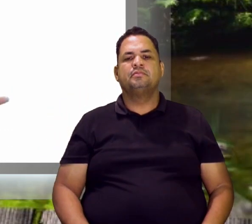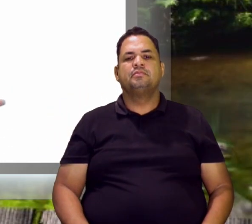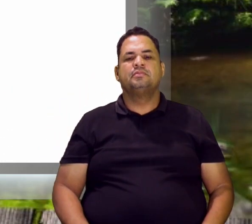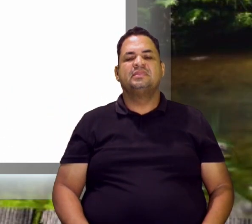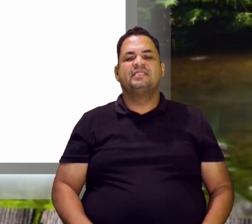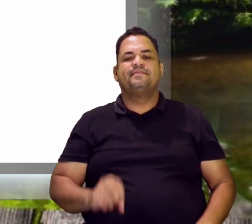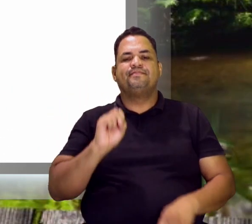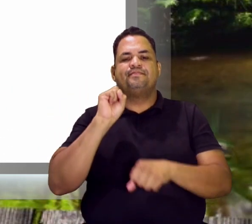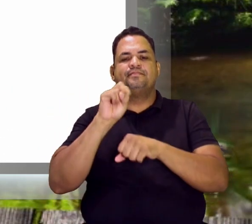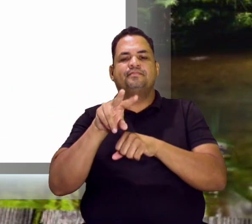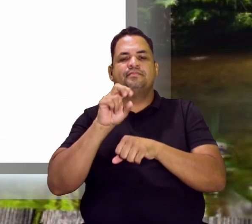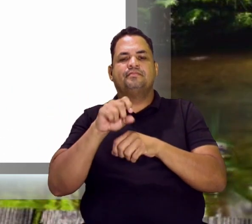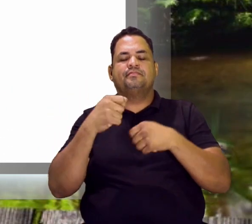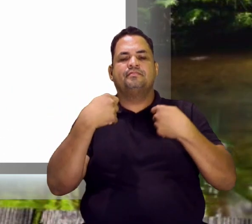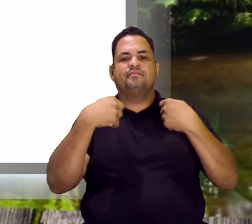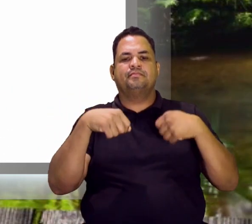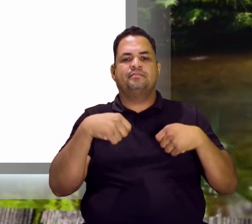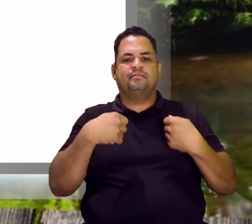vírus precisam